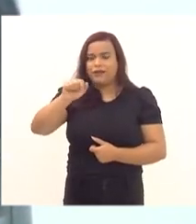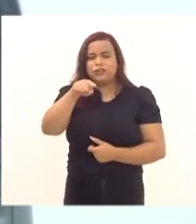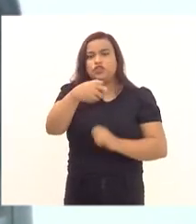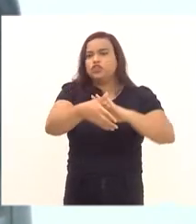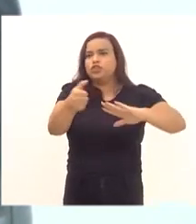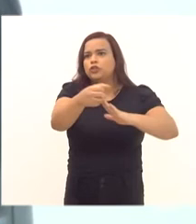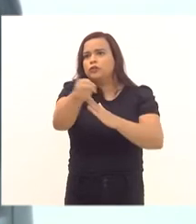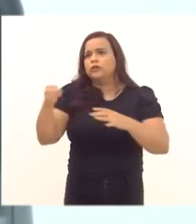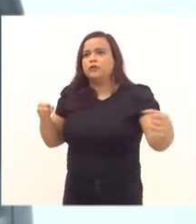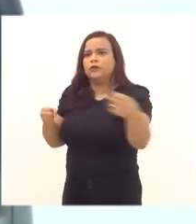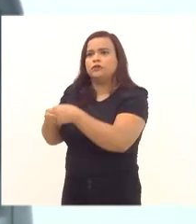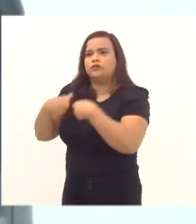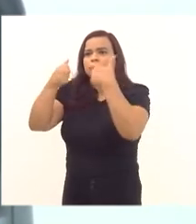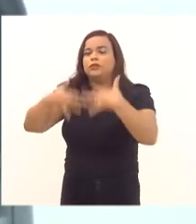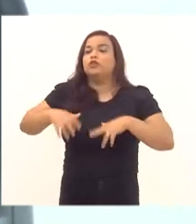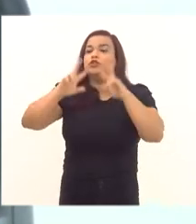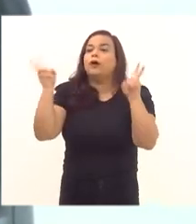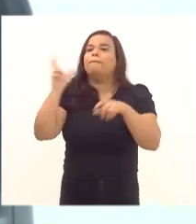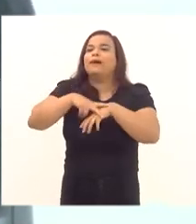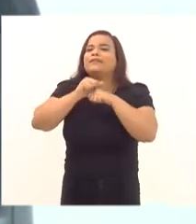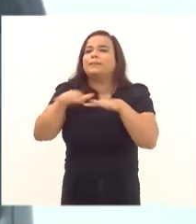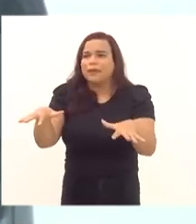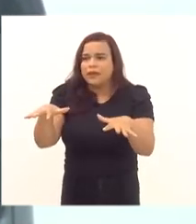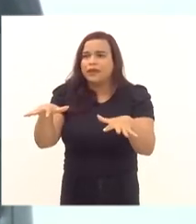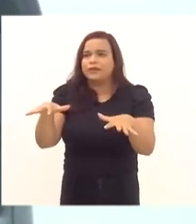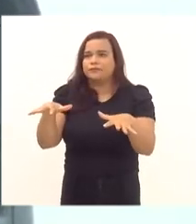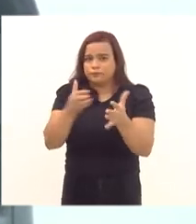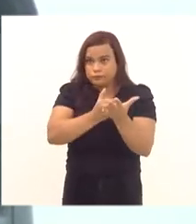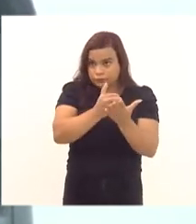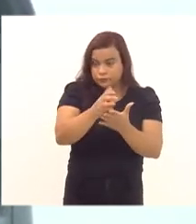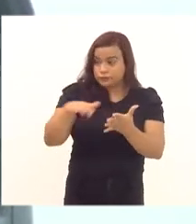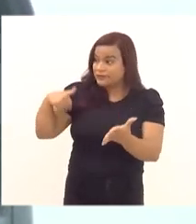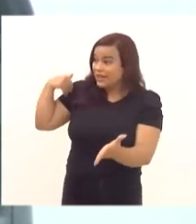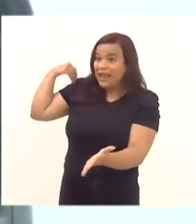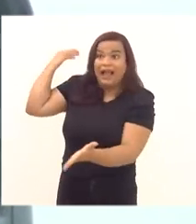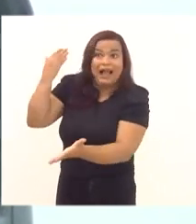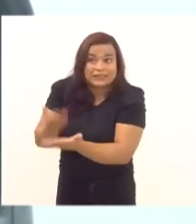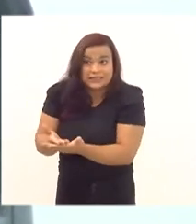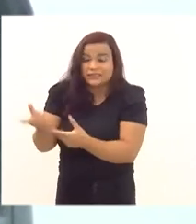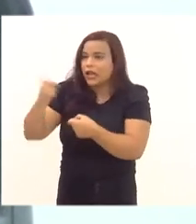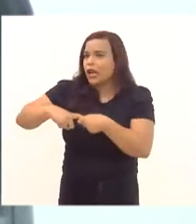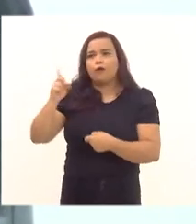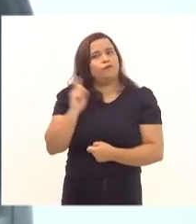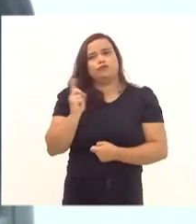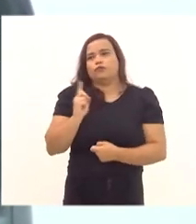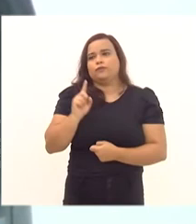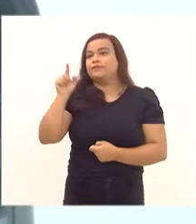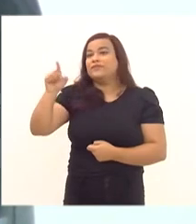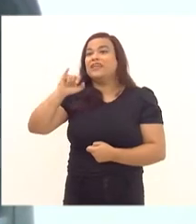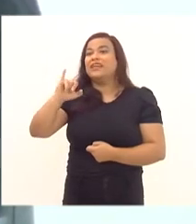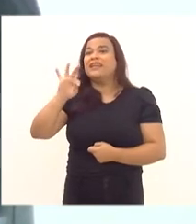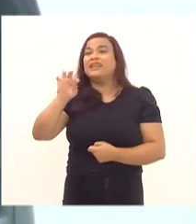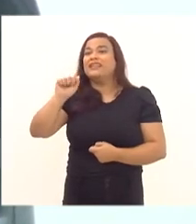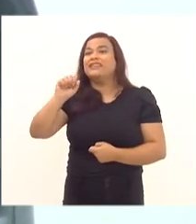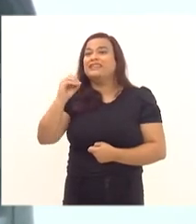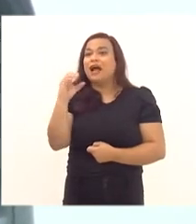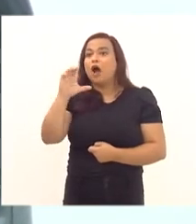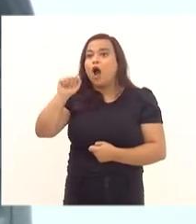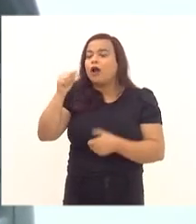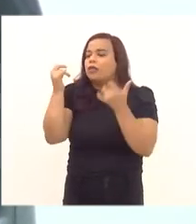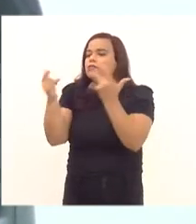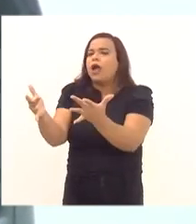pandemia da pandemia no começo da pandemia e até hoje não voltaram lá e Itaoca só temos Mato Alto